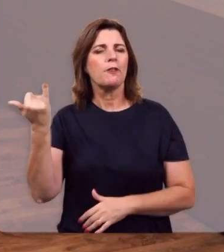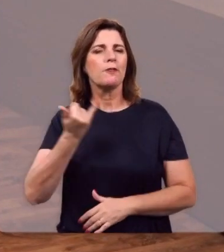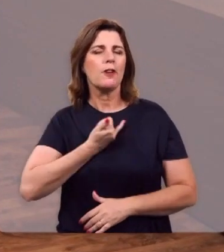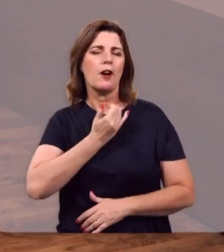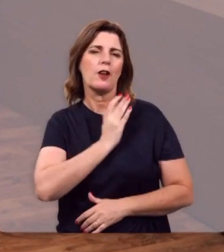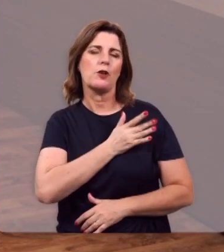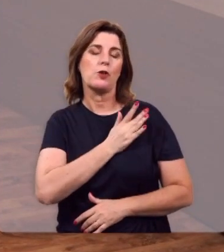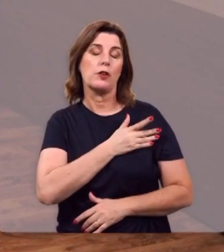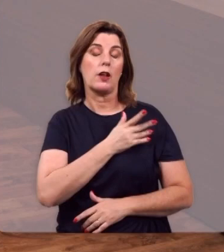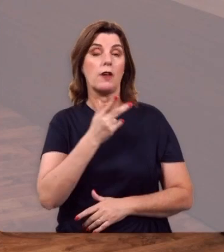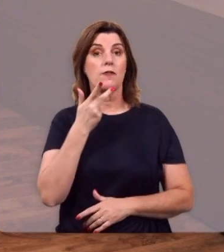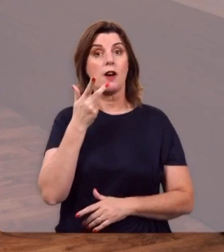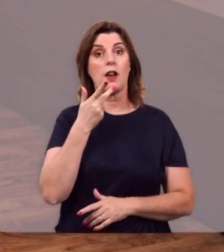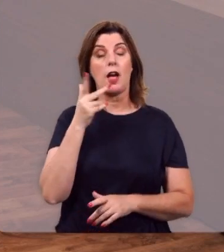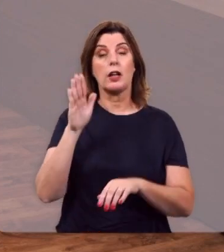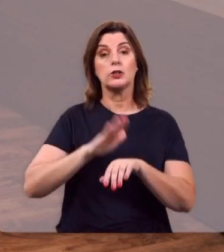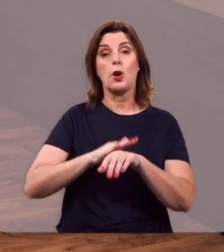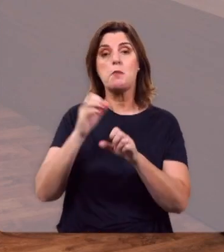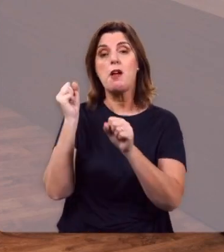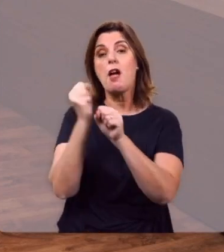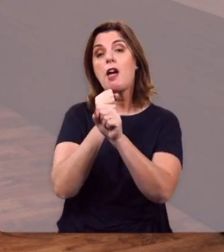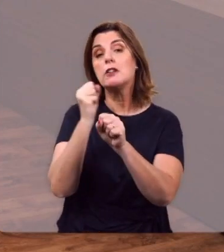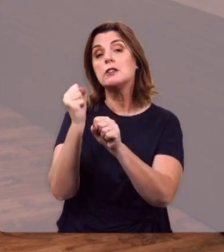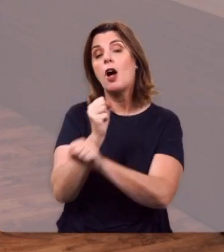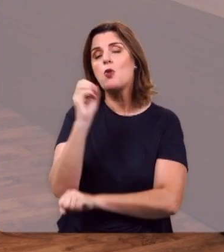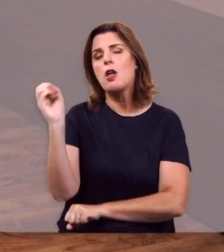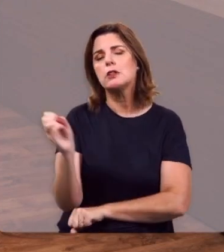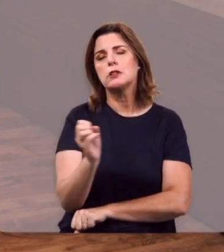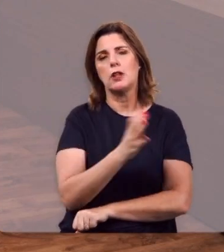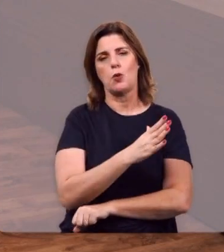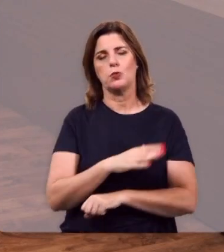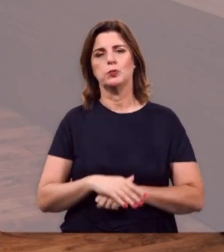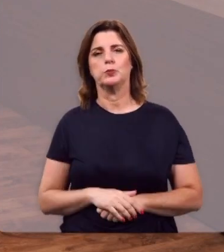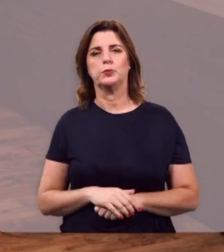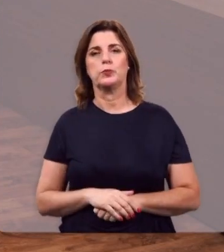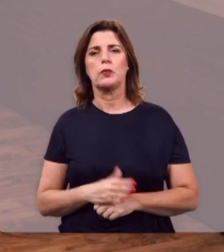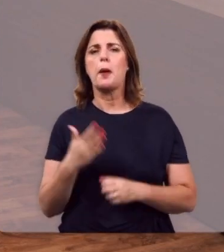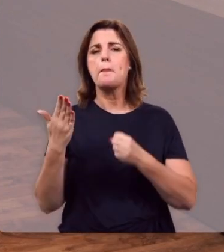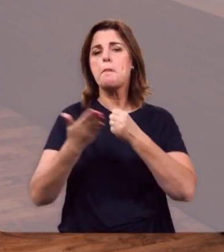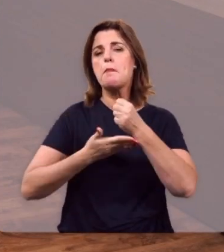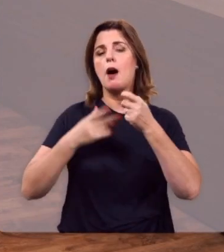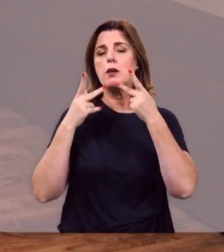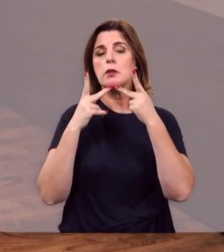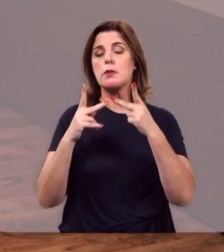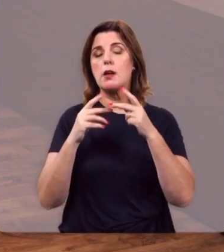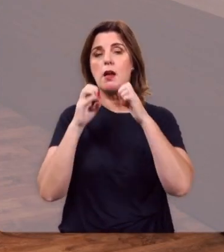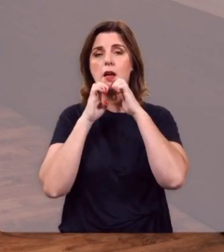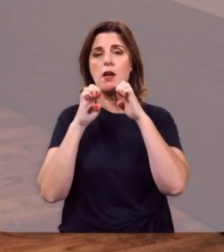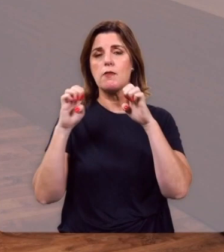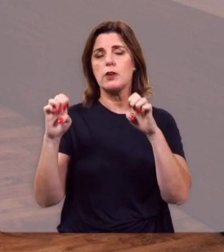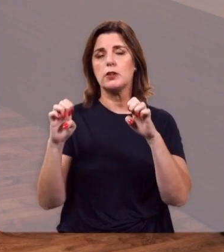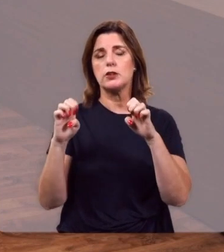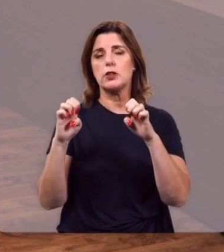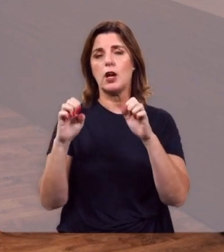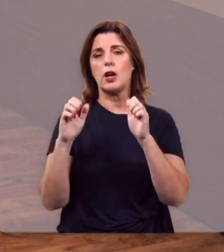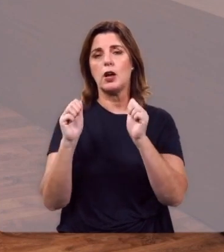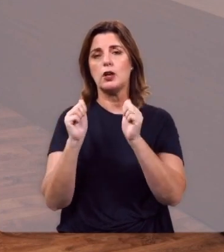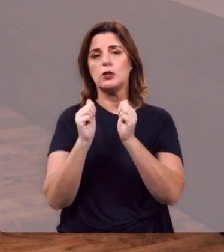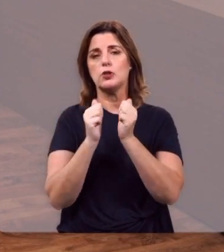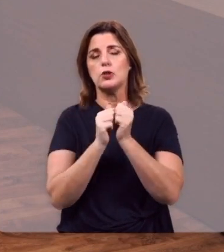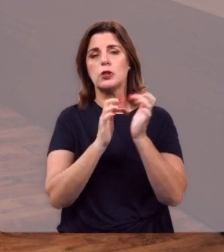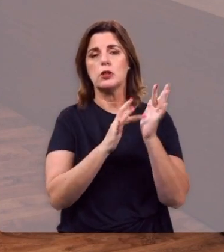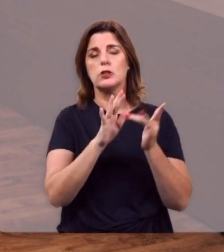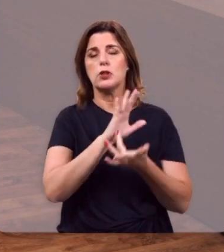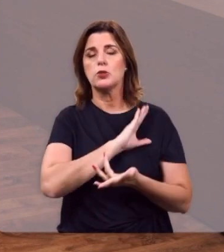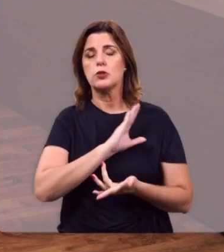coração. Quero falar sobre restauração. E vamos basear esta mensagem no Evangelho de Cristo, conforme o